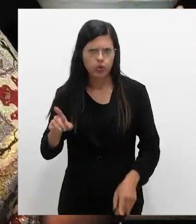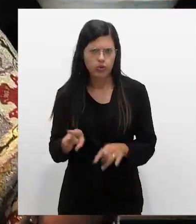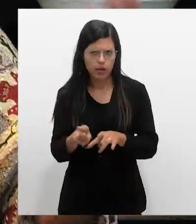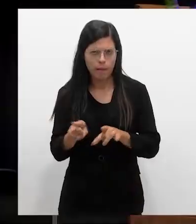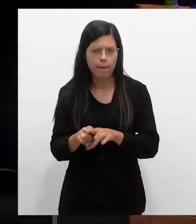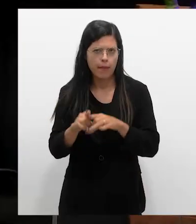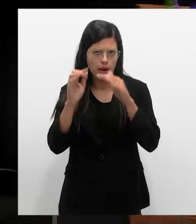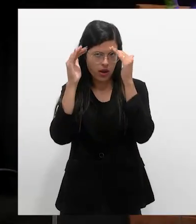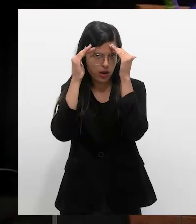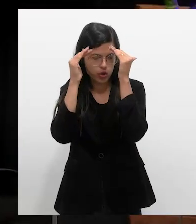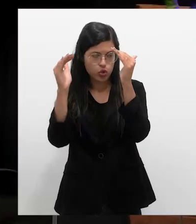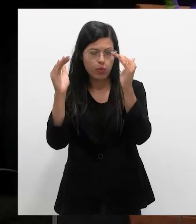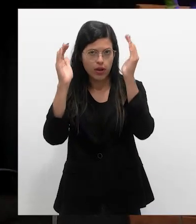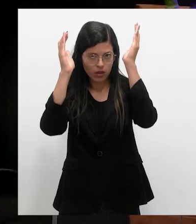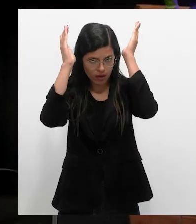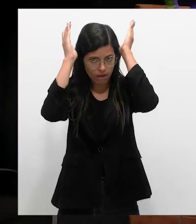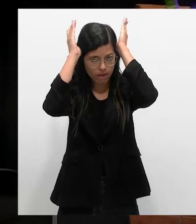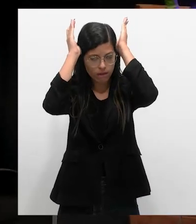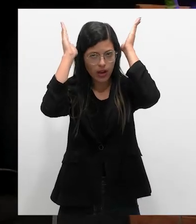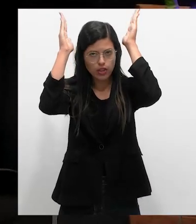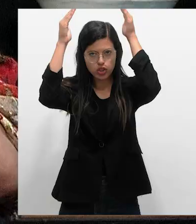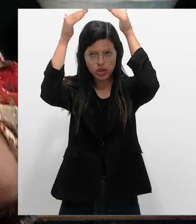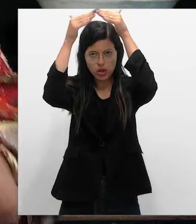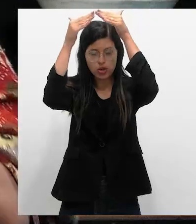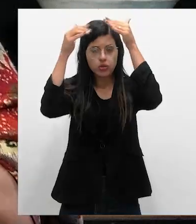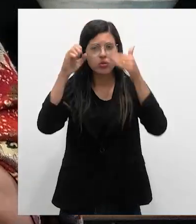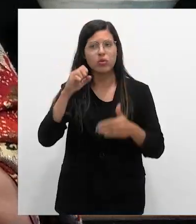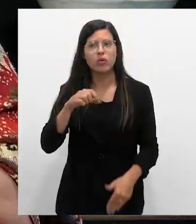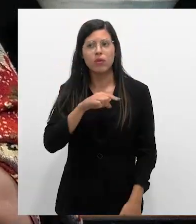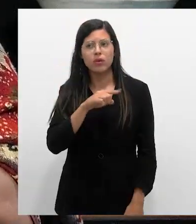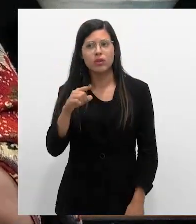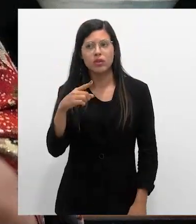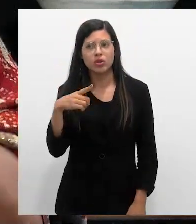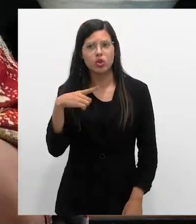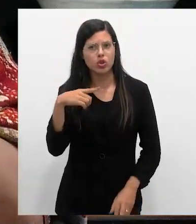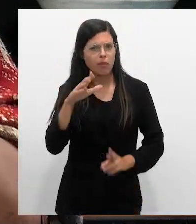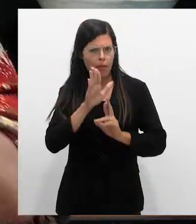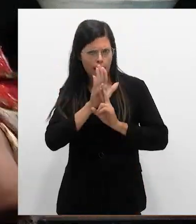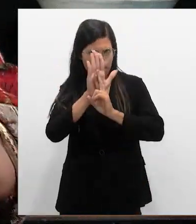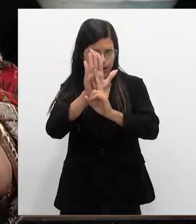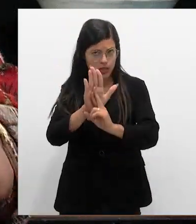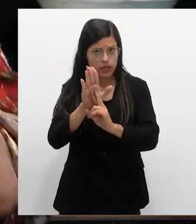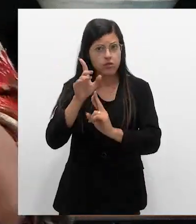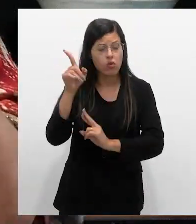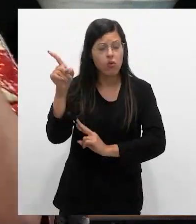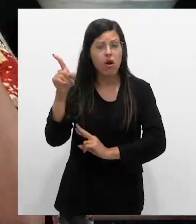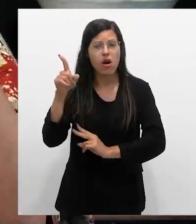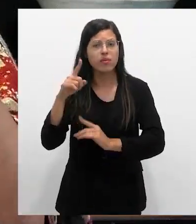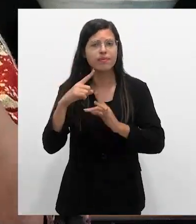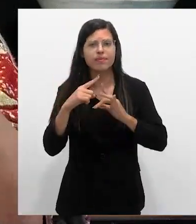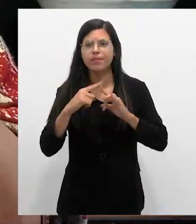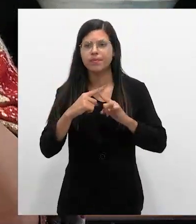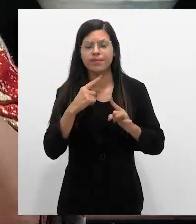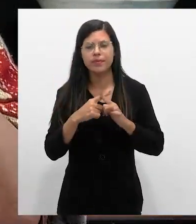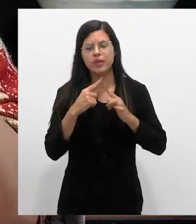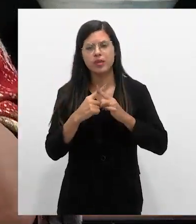Vaticano. Isso. E se vocês tinham uma representação lá, porque nós vimos